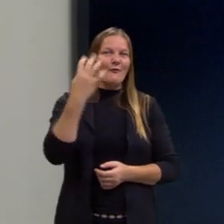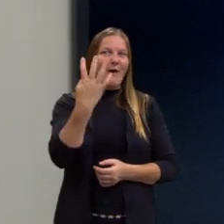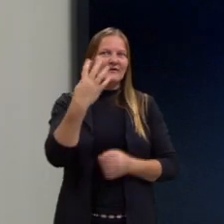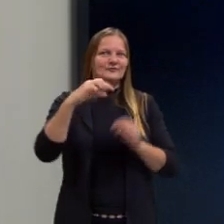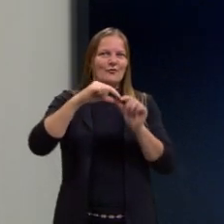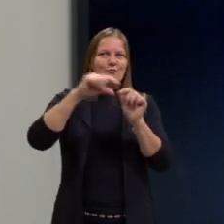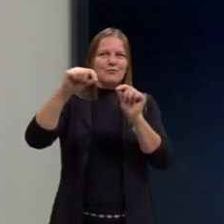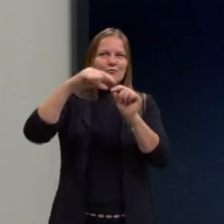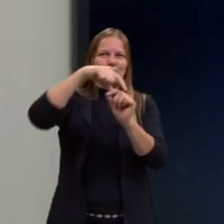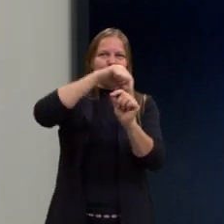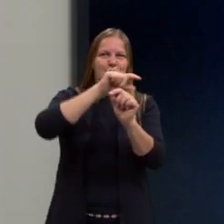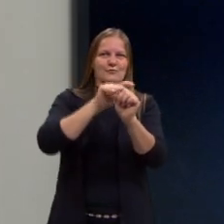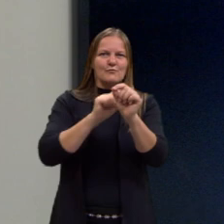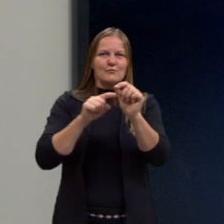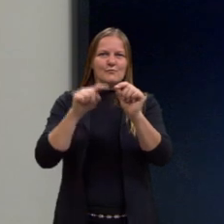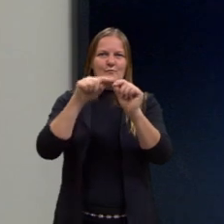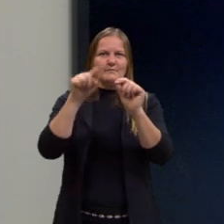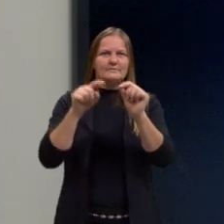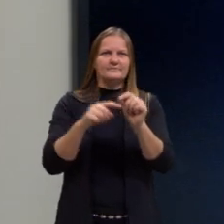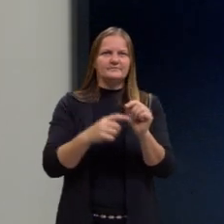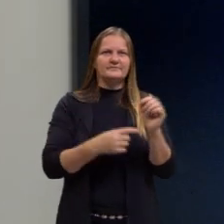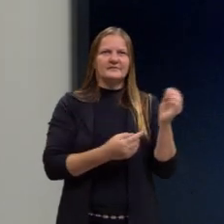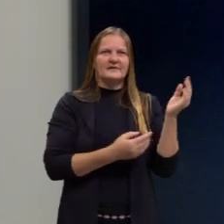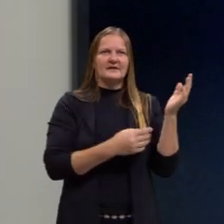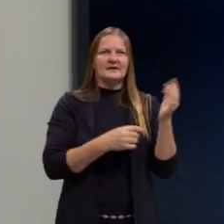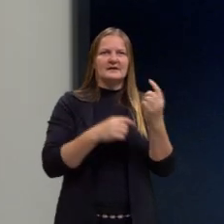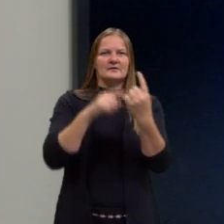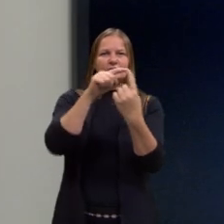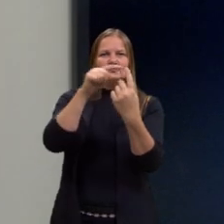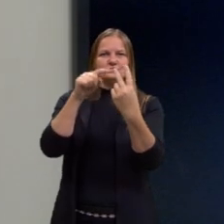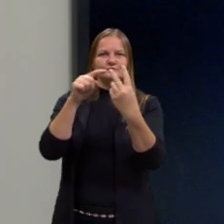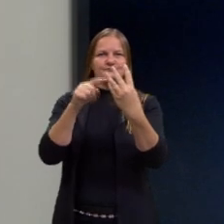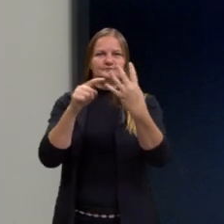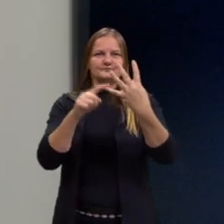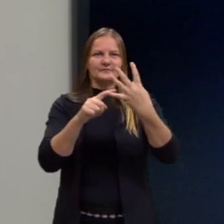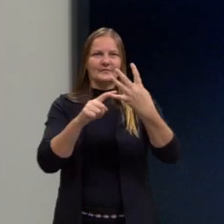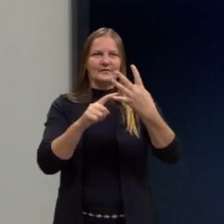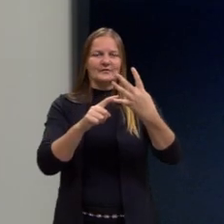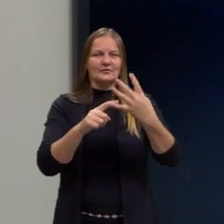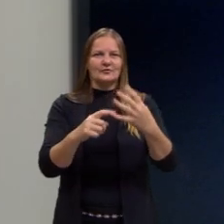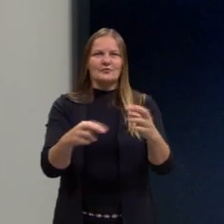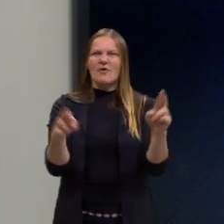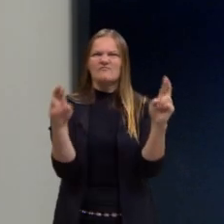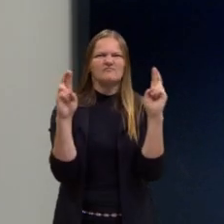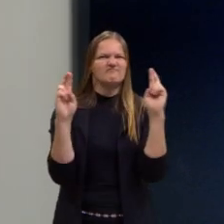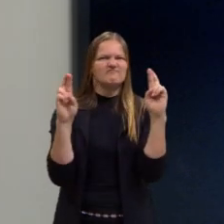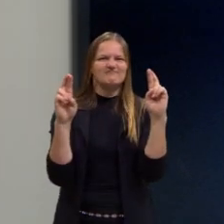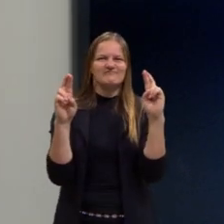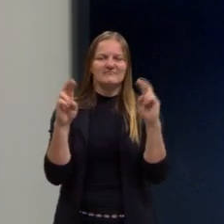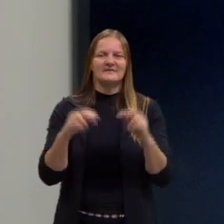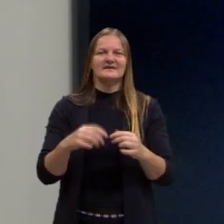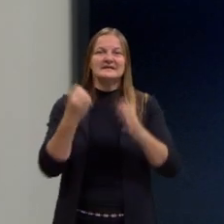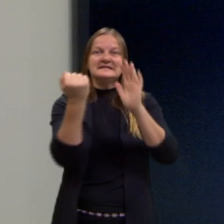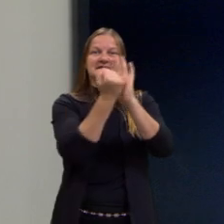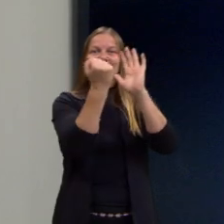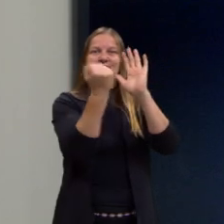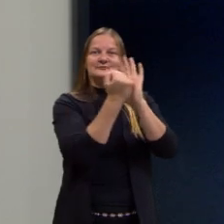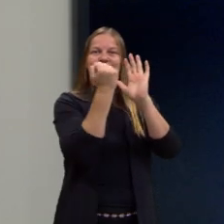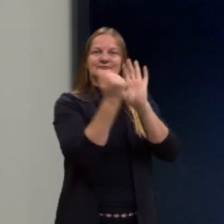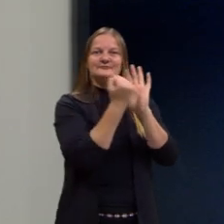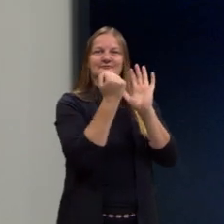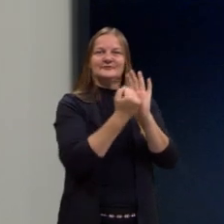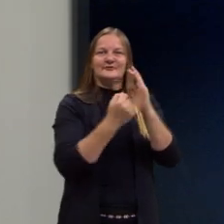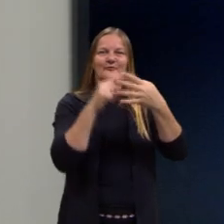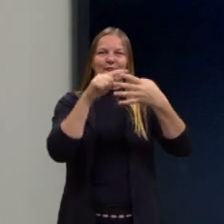folhas eu tenho a primeira folha do Trevo a segunda a terceira EA quarta o que quem